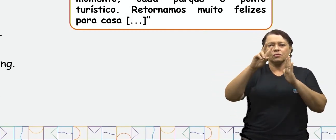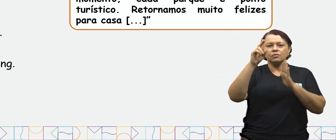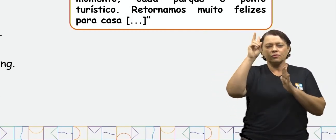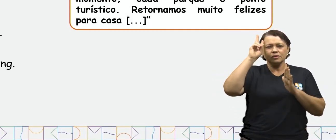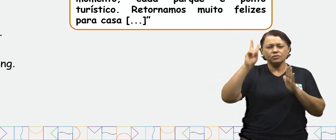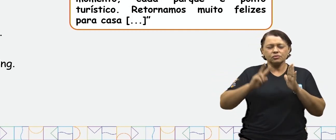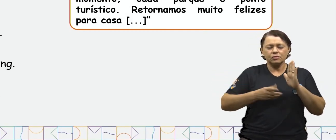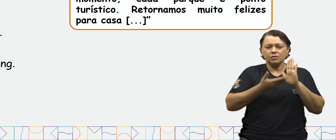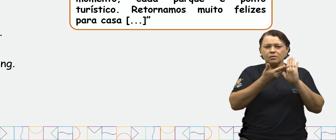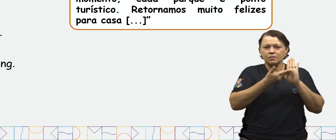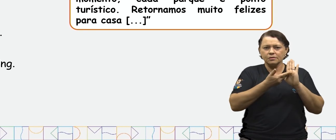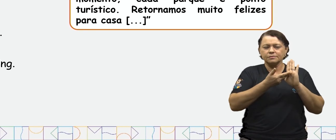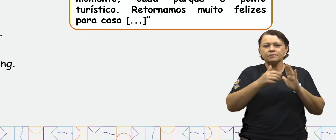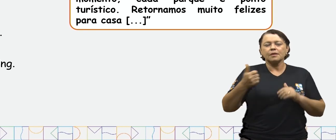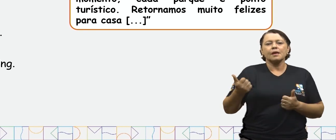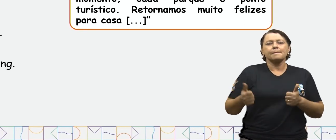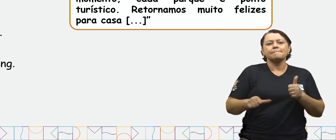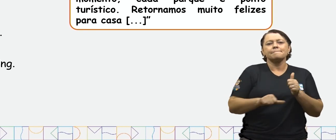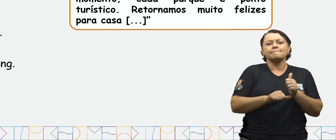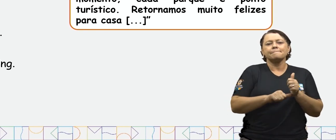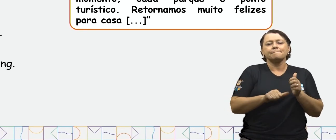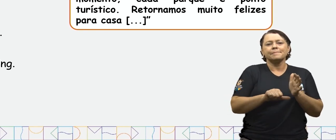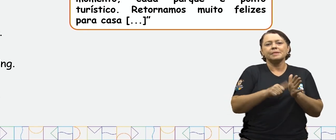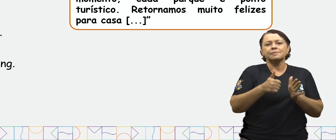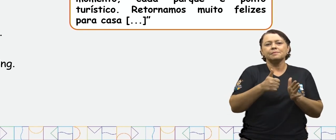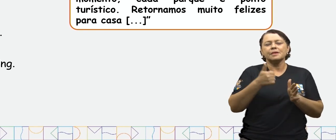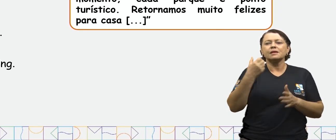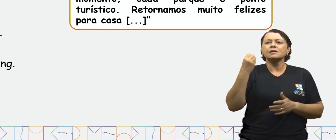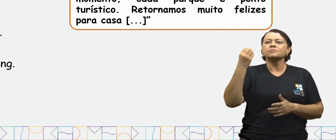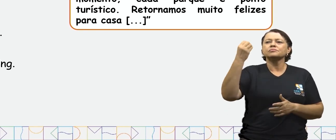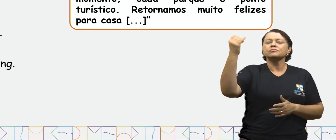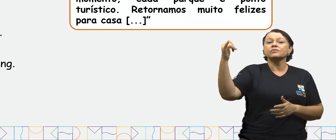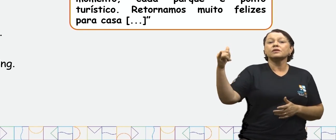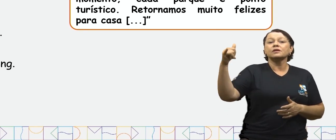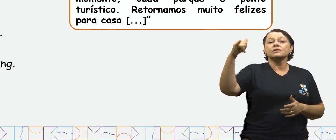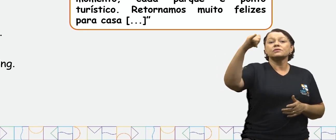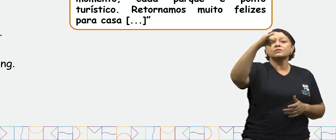novamente um trecho da narrativa A Minha Primeira